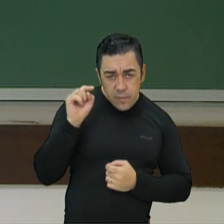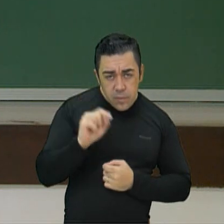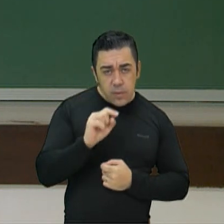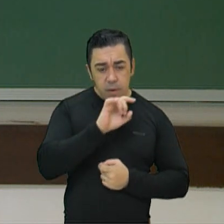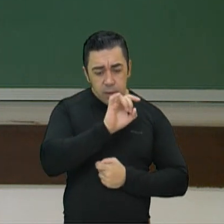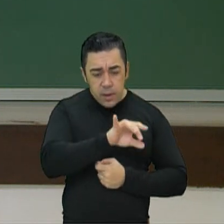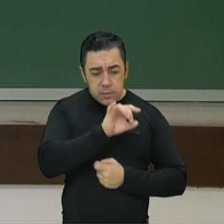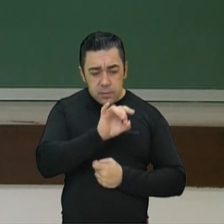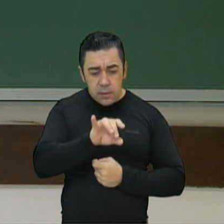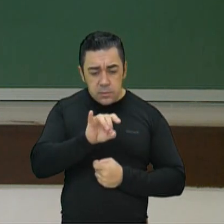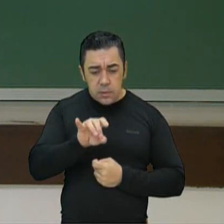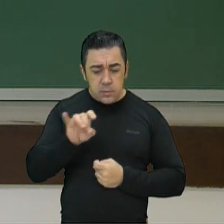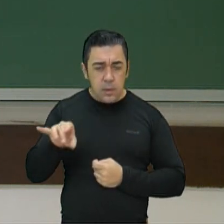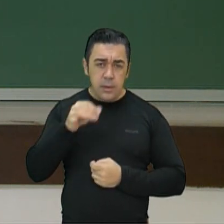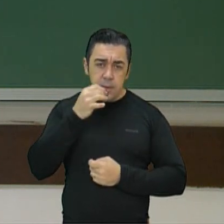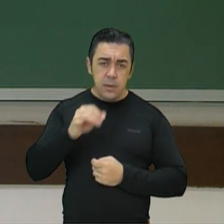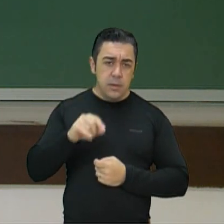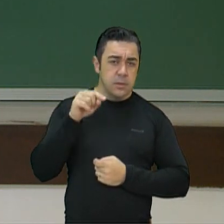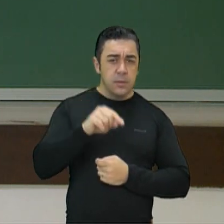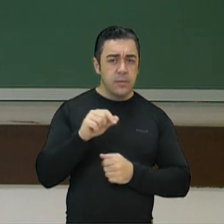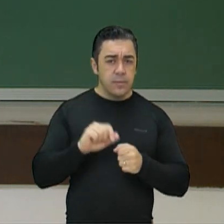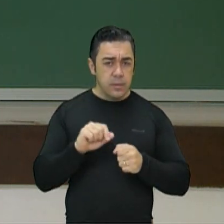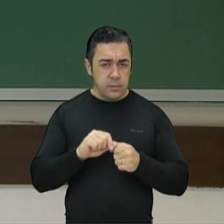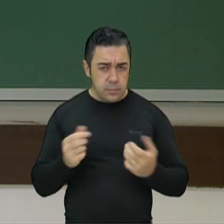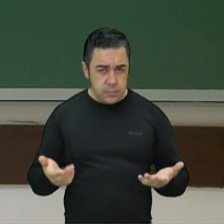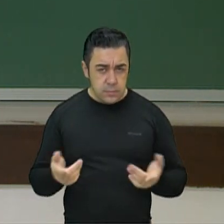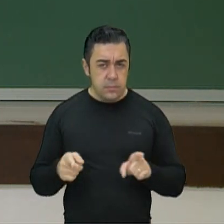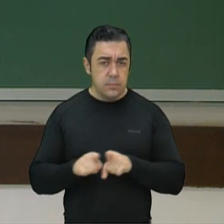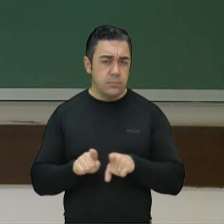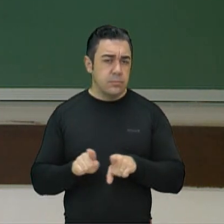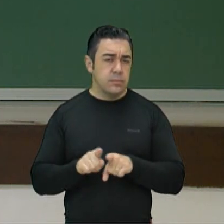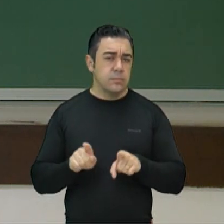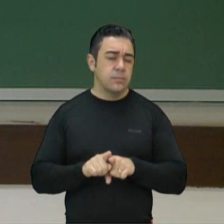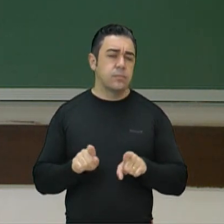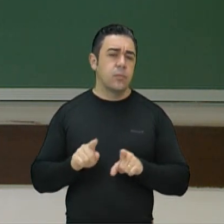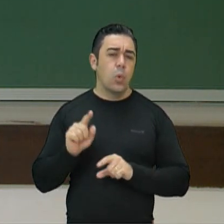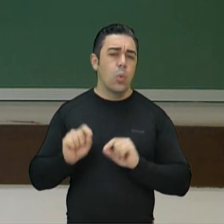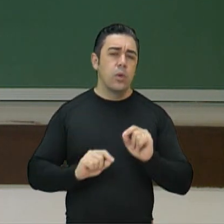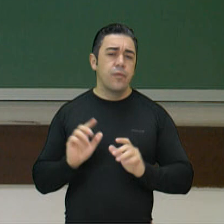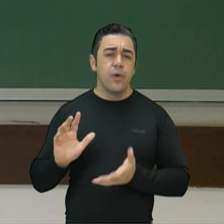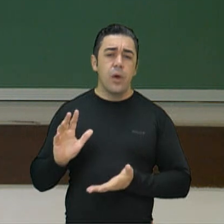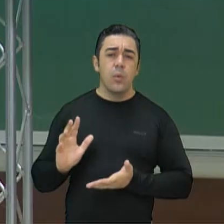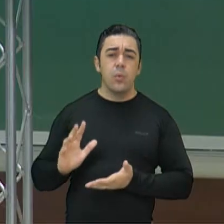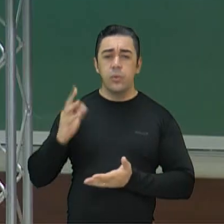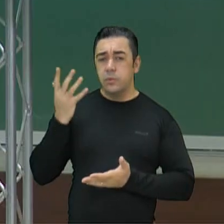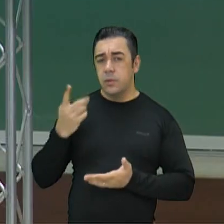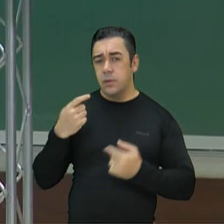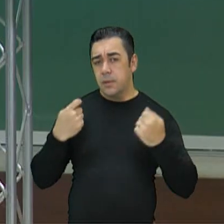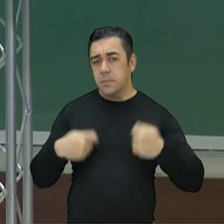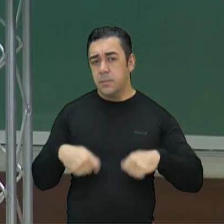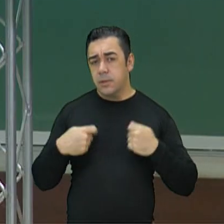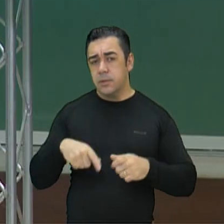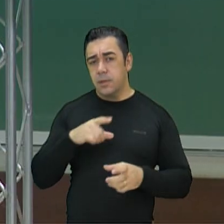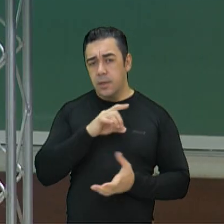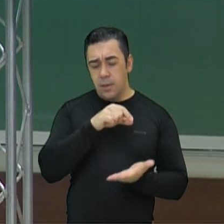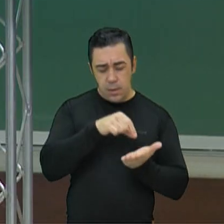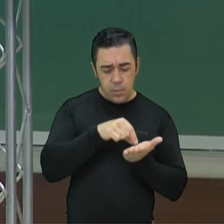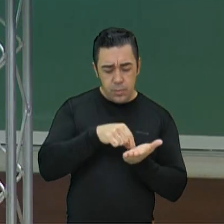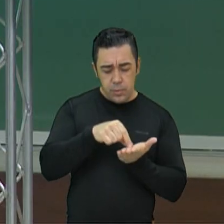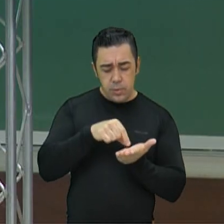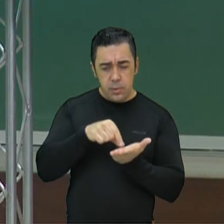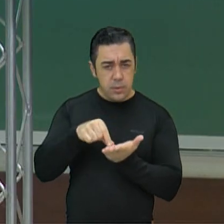cada componente eletrônico e definir o que vai ser necessário cada